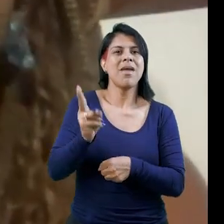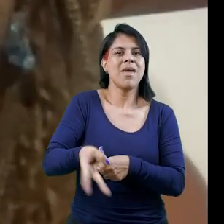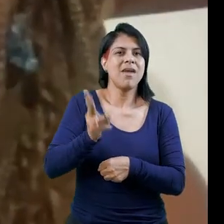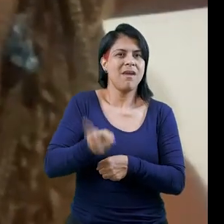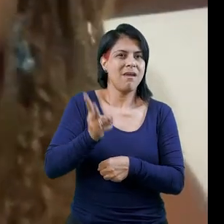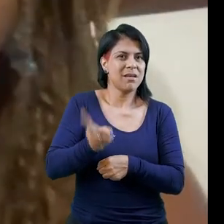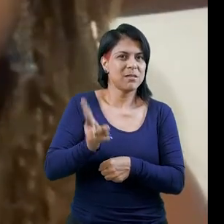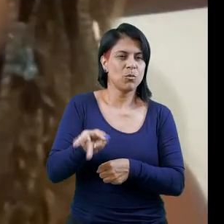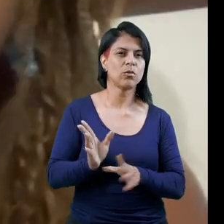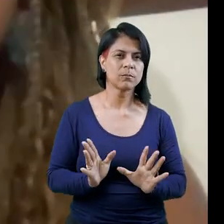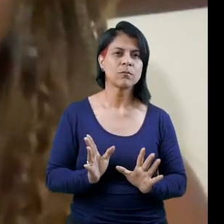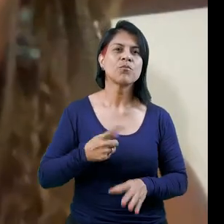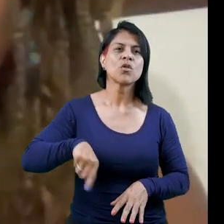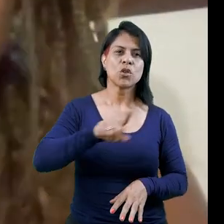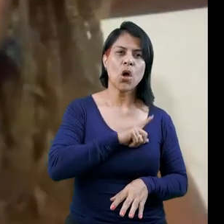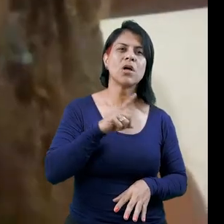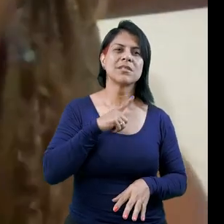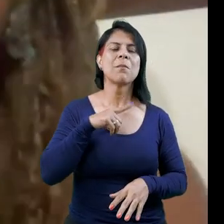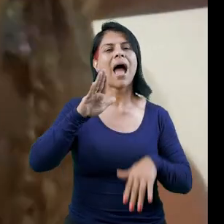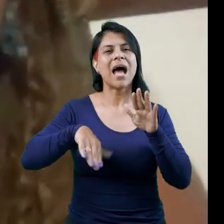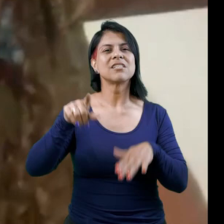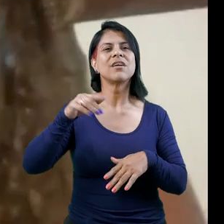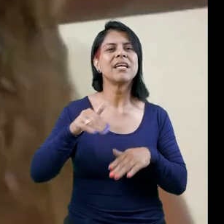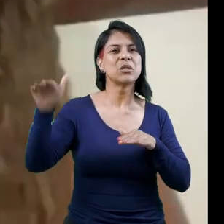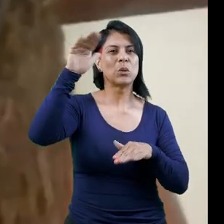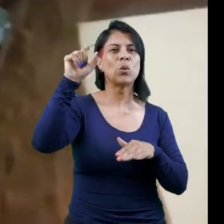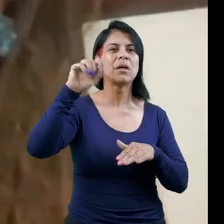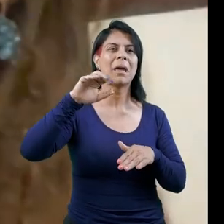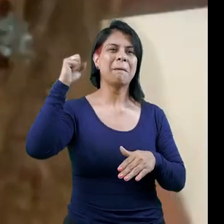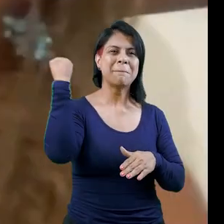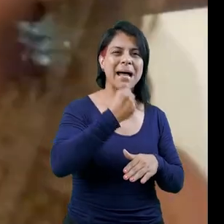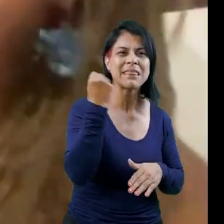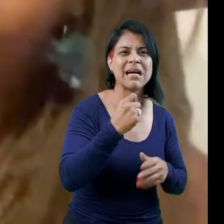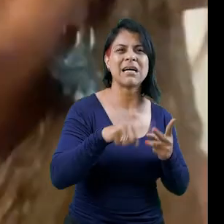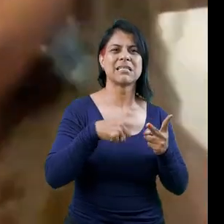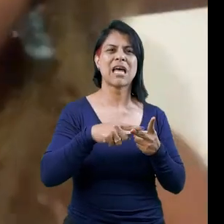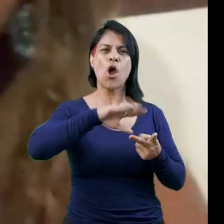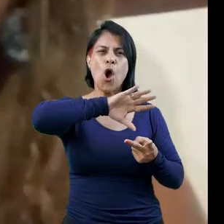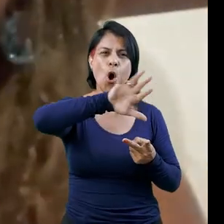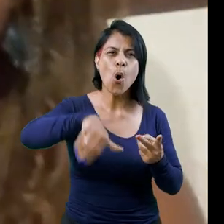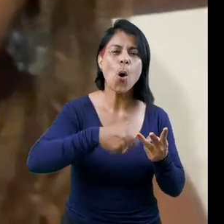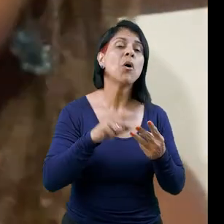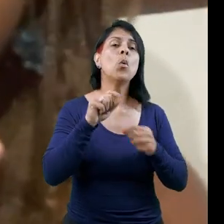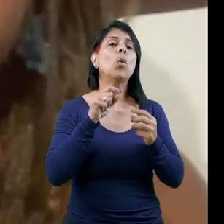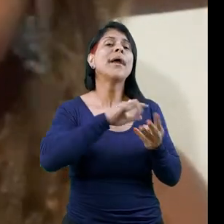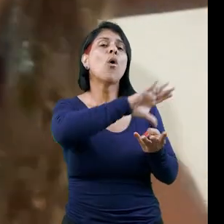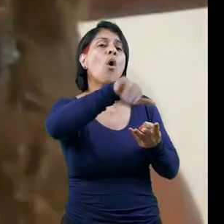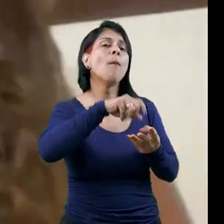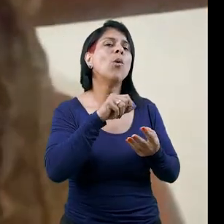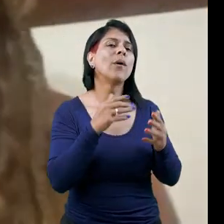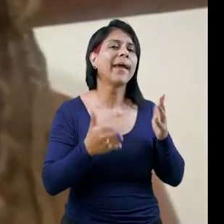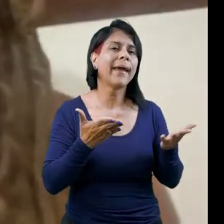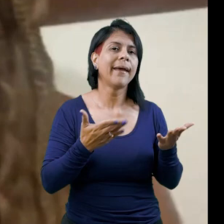esse plano, que é um plano de matança, que é um plano de roubo, ou seja, o que tem sido roubado,